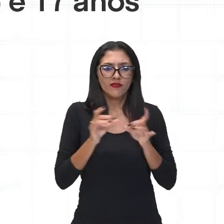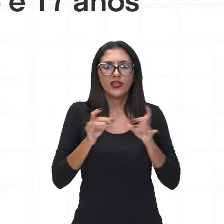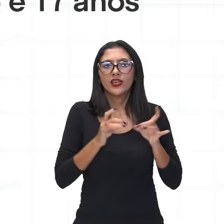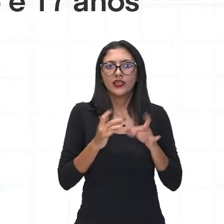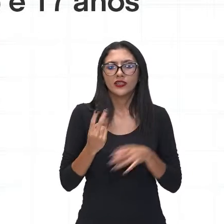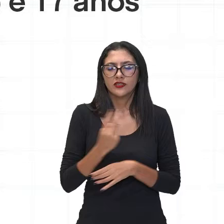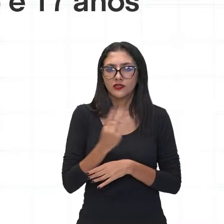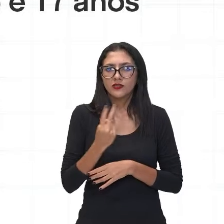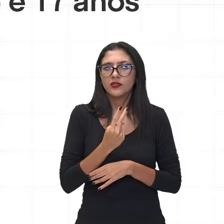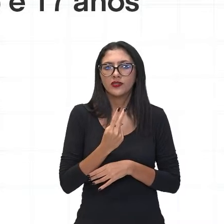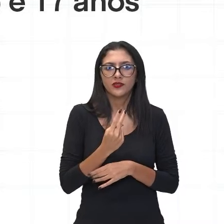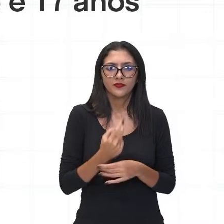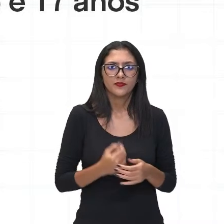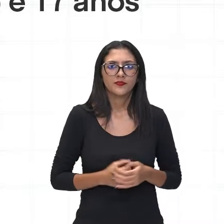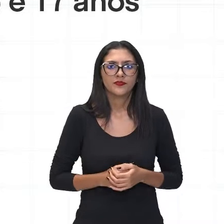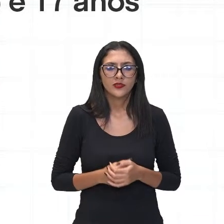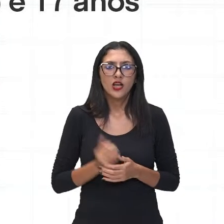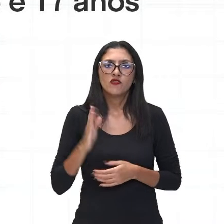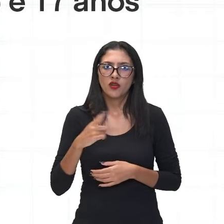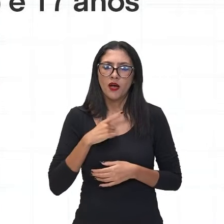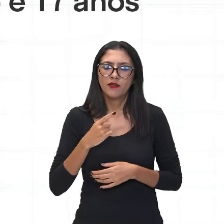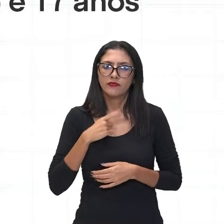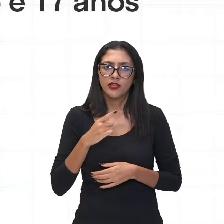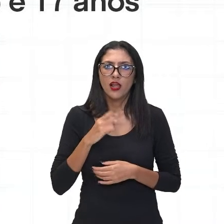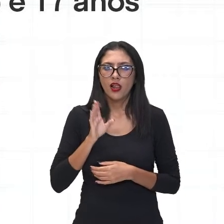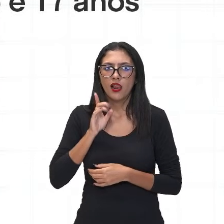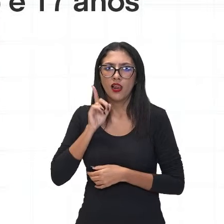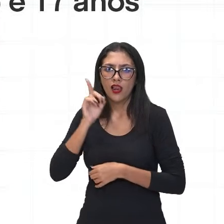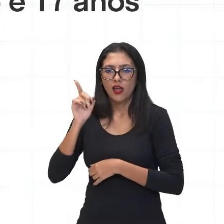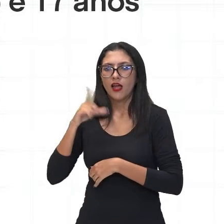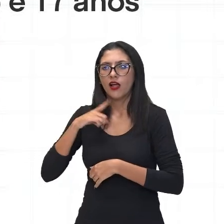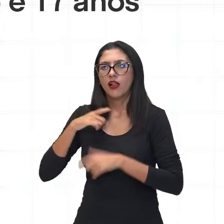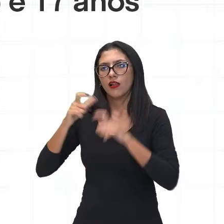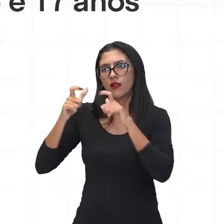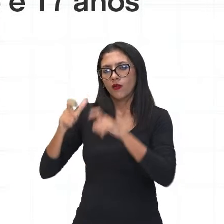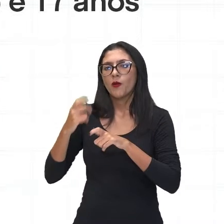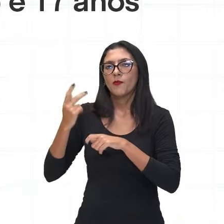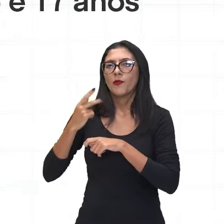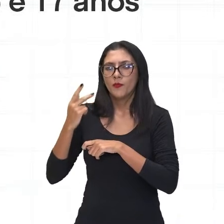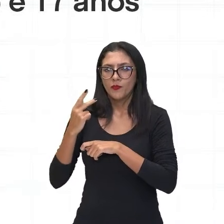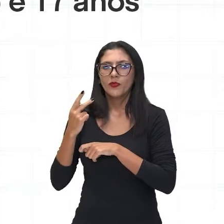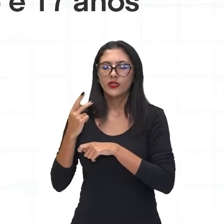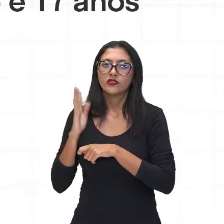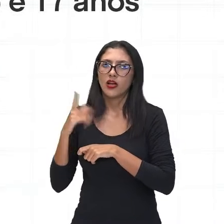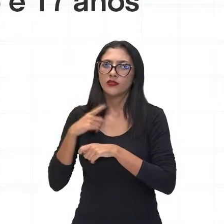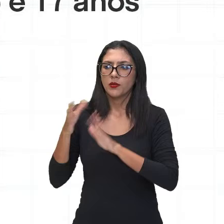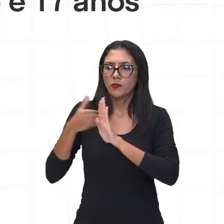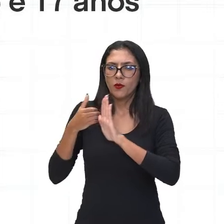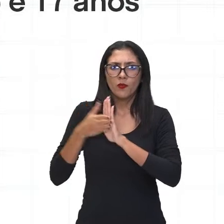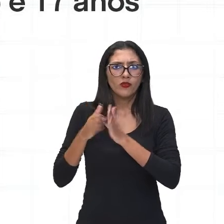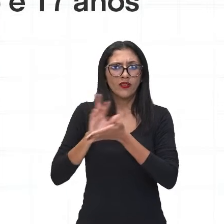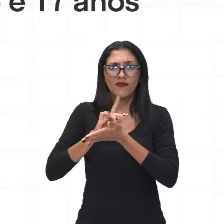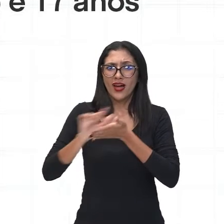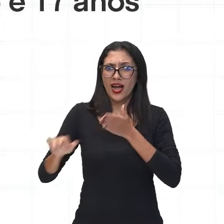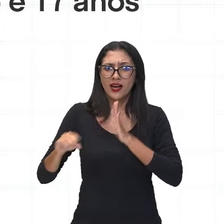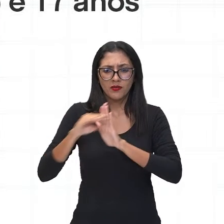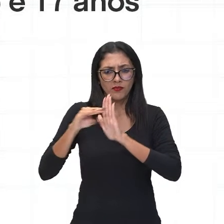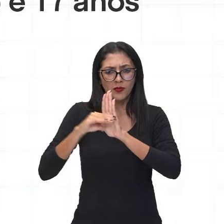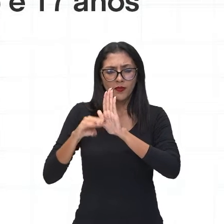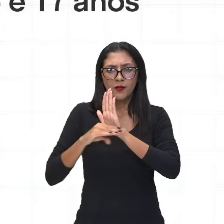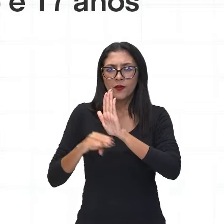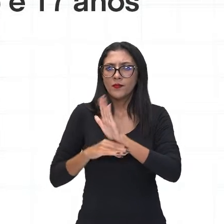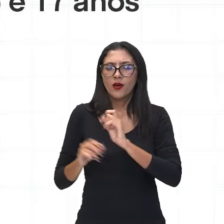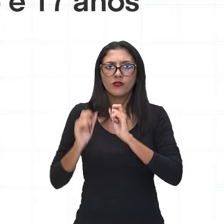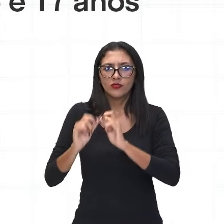em prática. No Congresso, existem mais de 50 propostas que objetivam permitir o direito